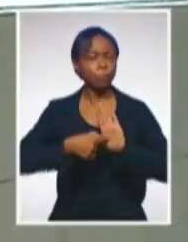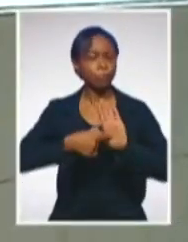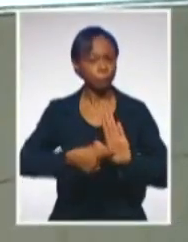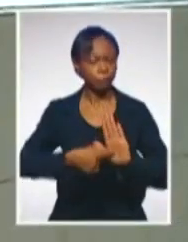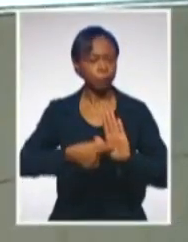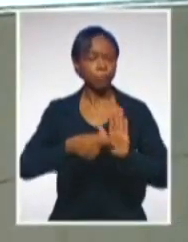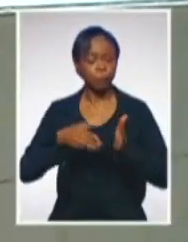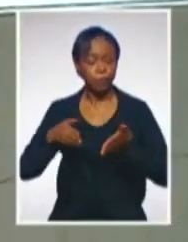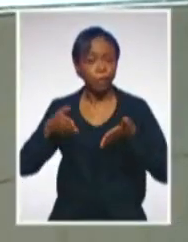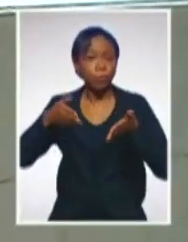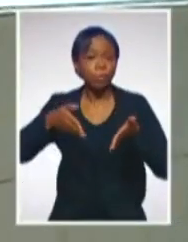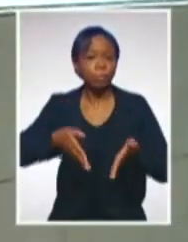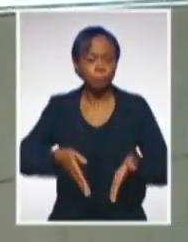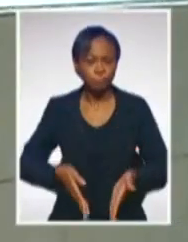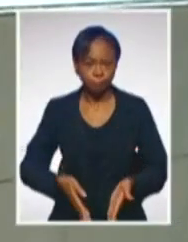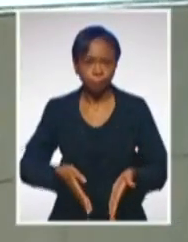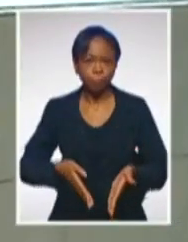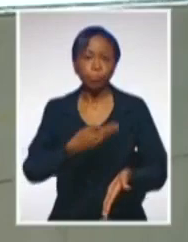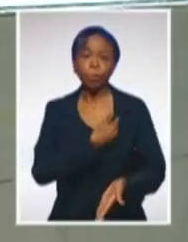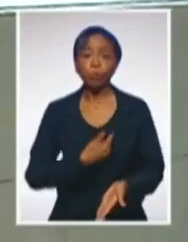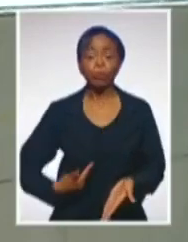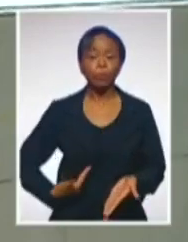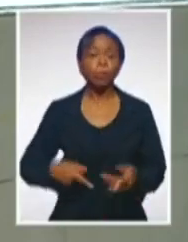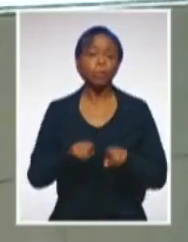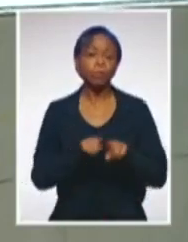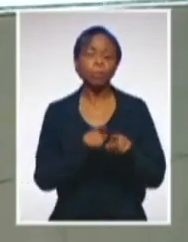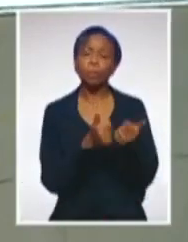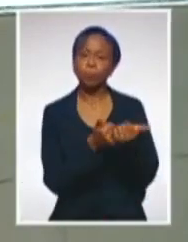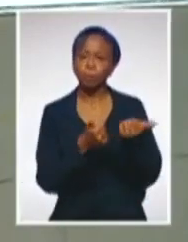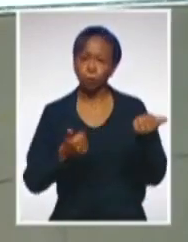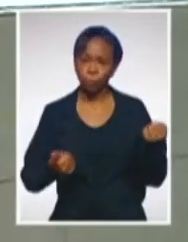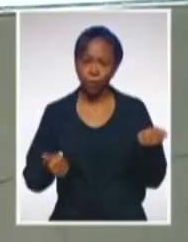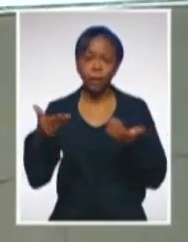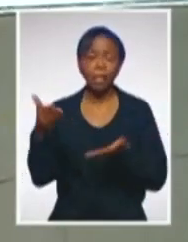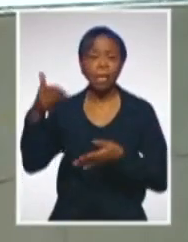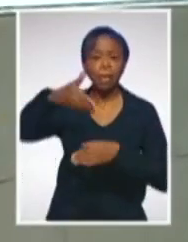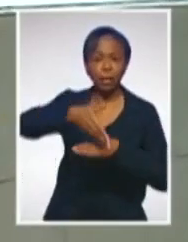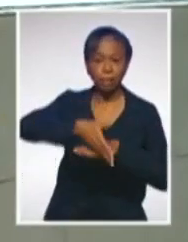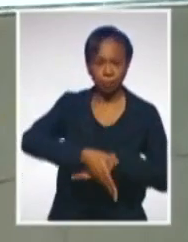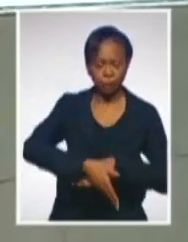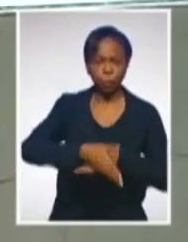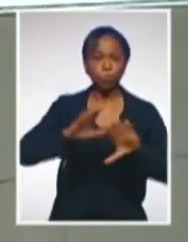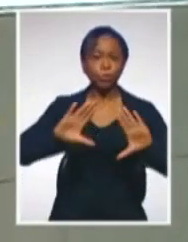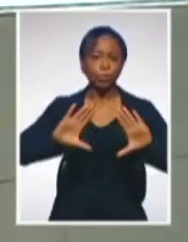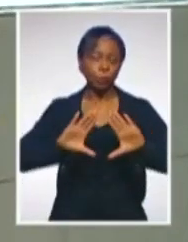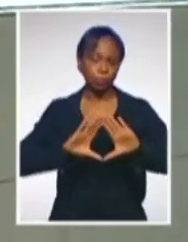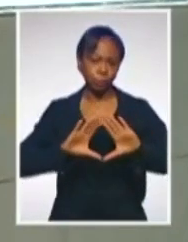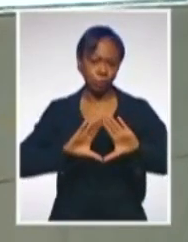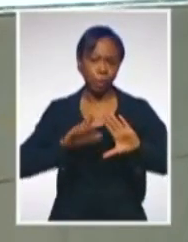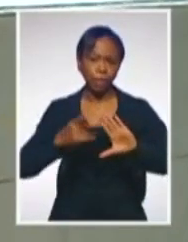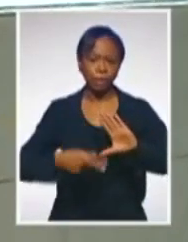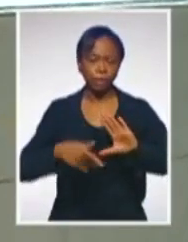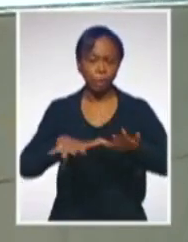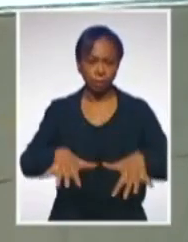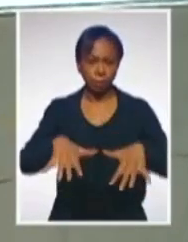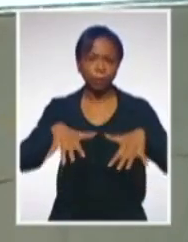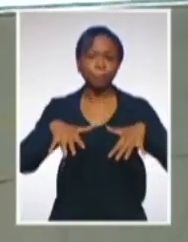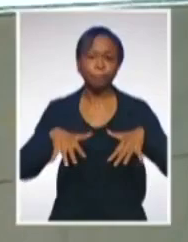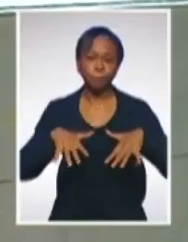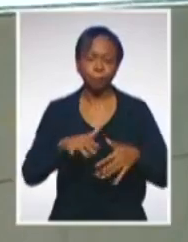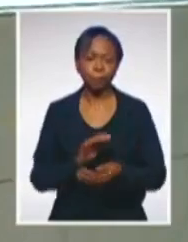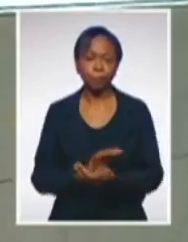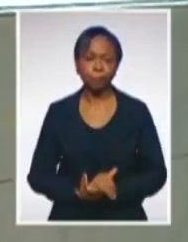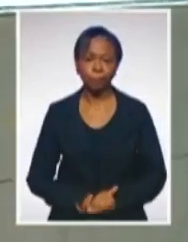do governador e do vice-governador eleitos ao espaço democrático José Aparecido de Oliveira. Vamos